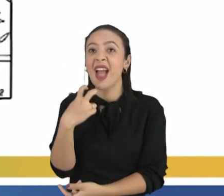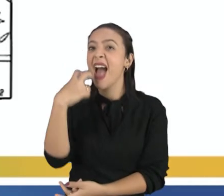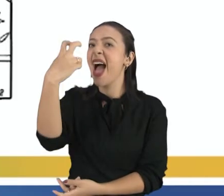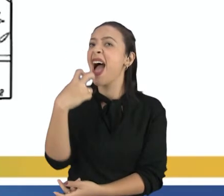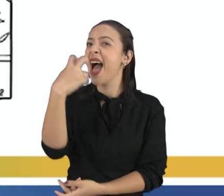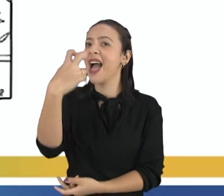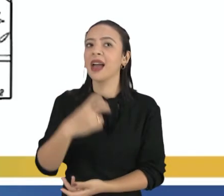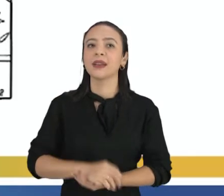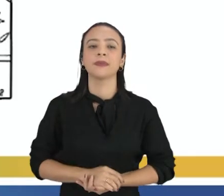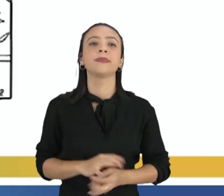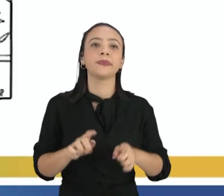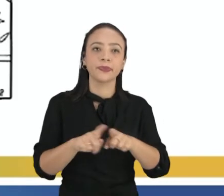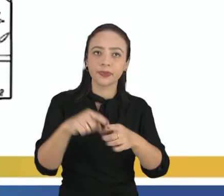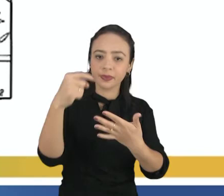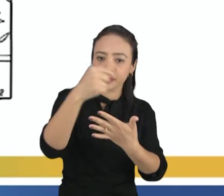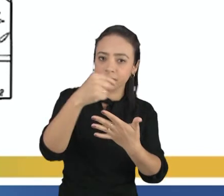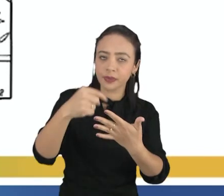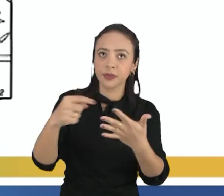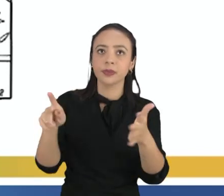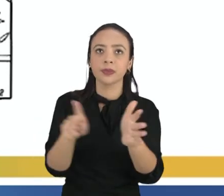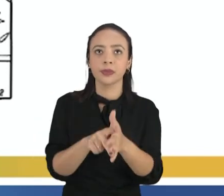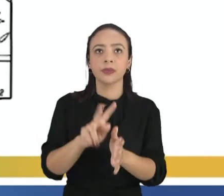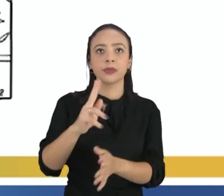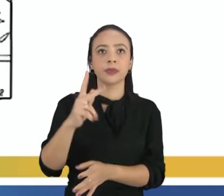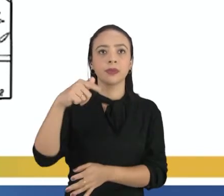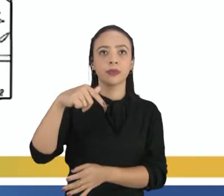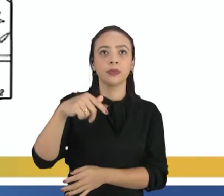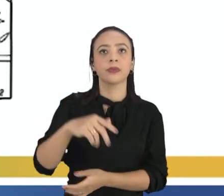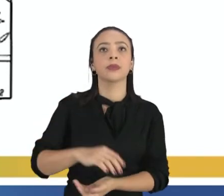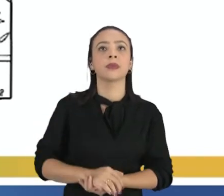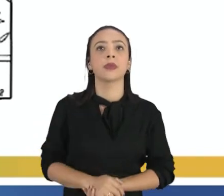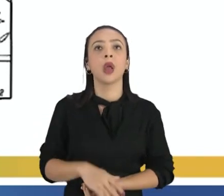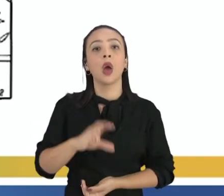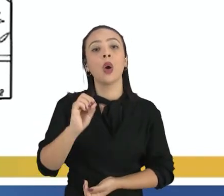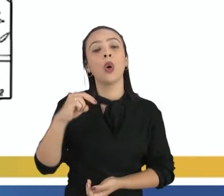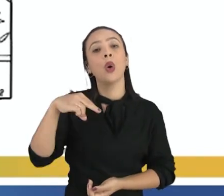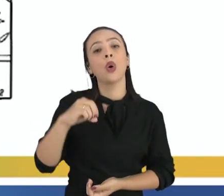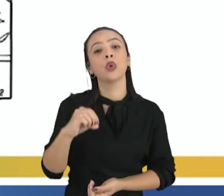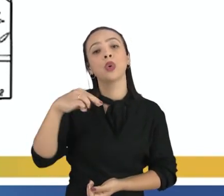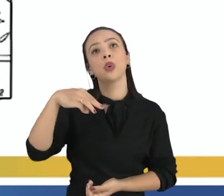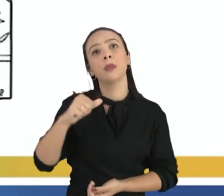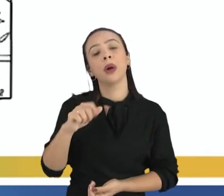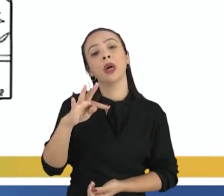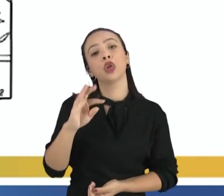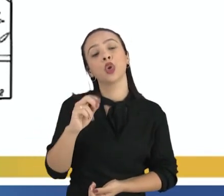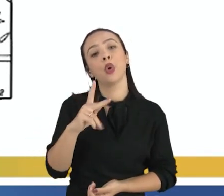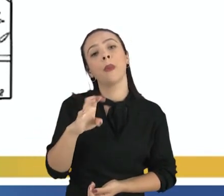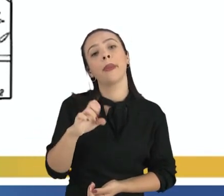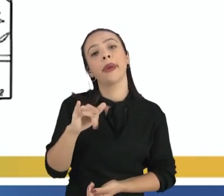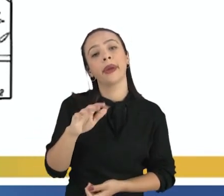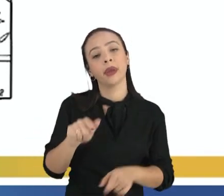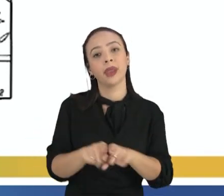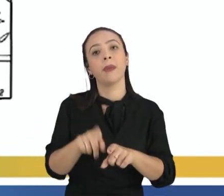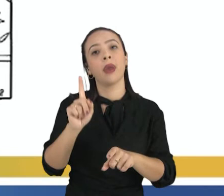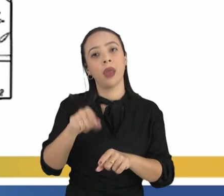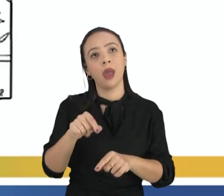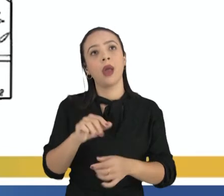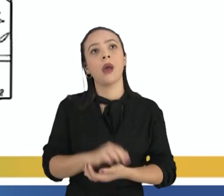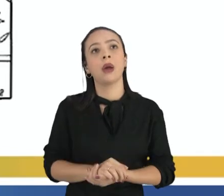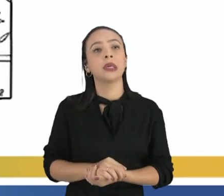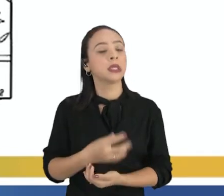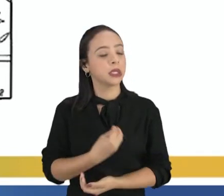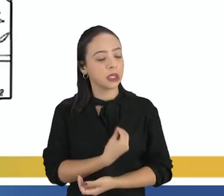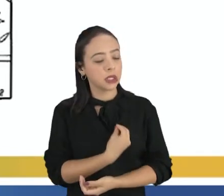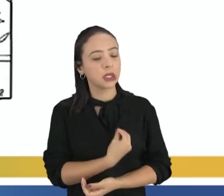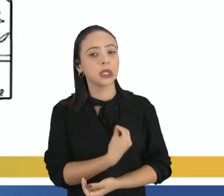Outro elemento da HQ, a onomatopeia. A onomatopeia, gente, ela é uma figura de linguagem. A onomatopeia, ela está muito presente